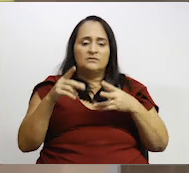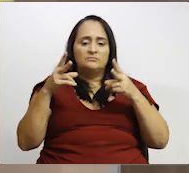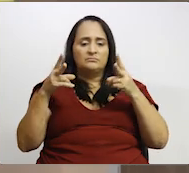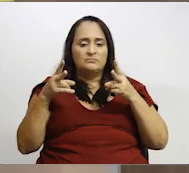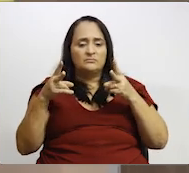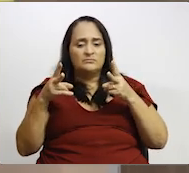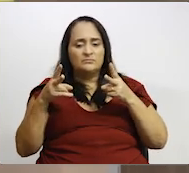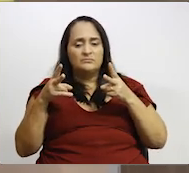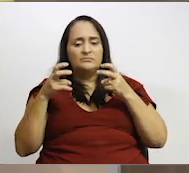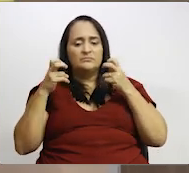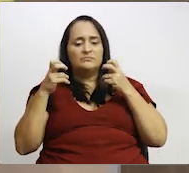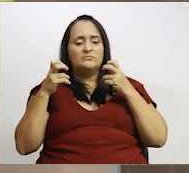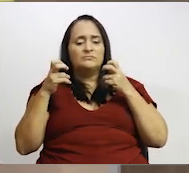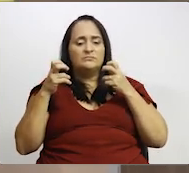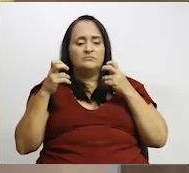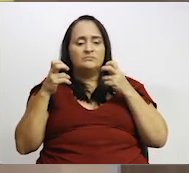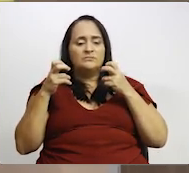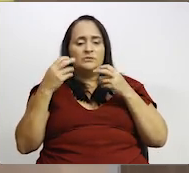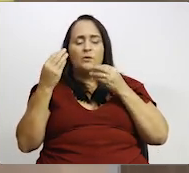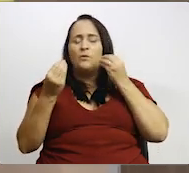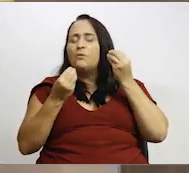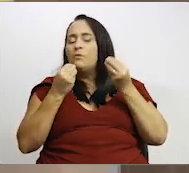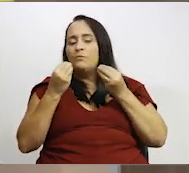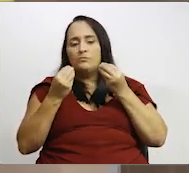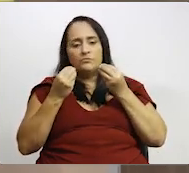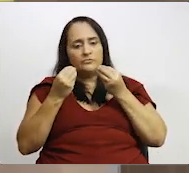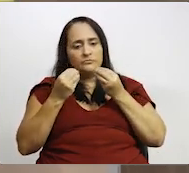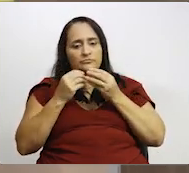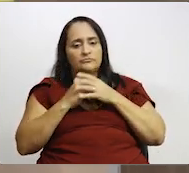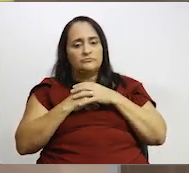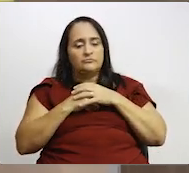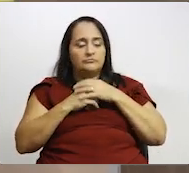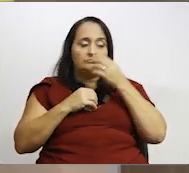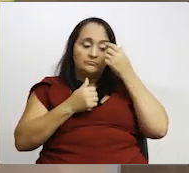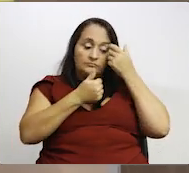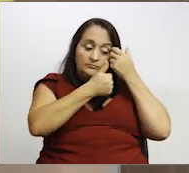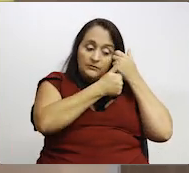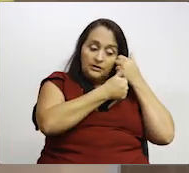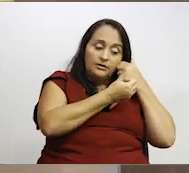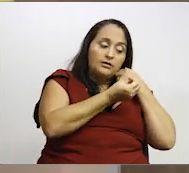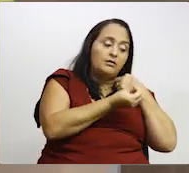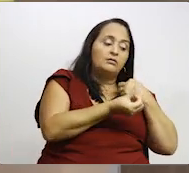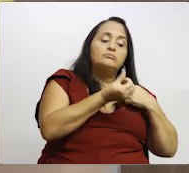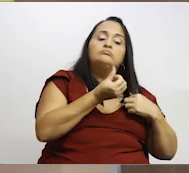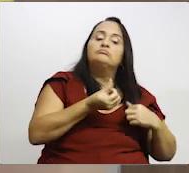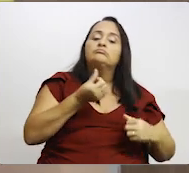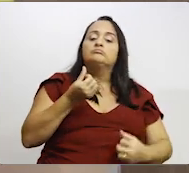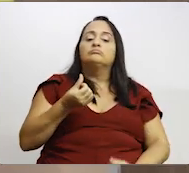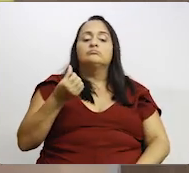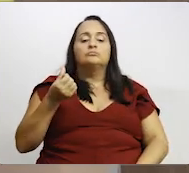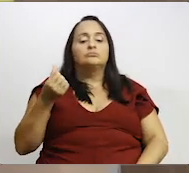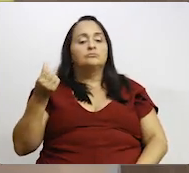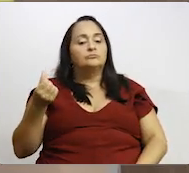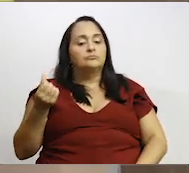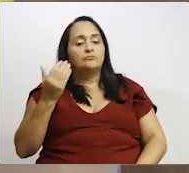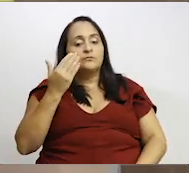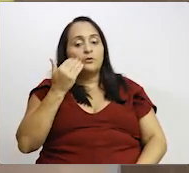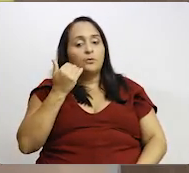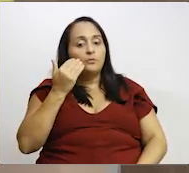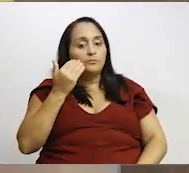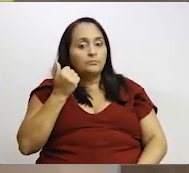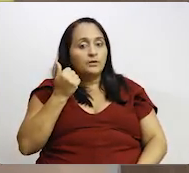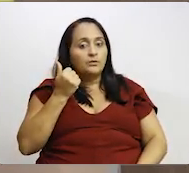você percebe, consegue visualizar matematicamente essa situação? Cada um comeu